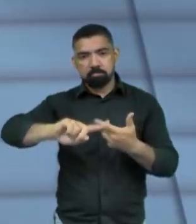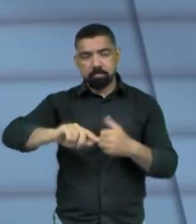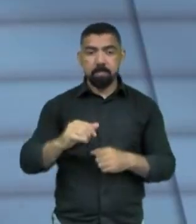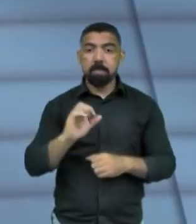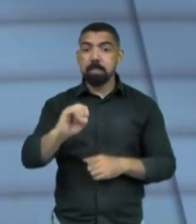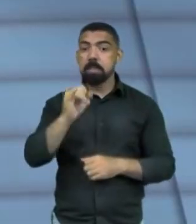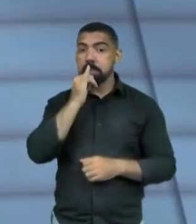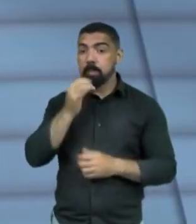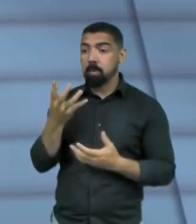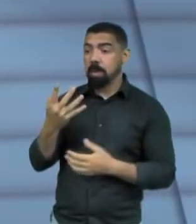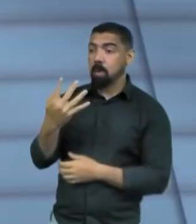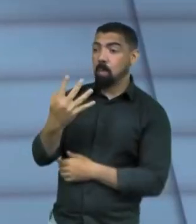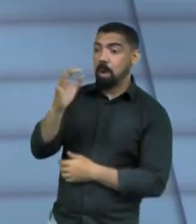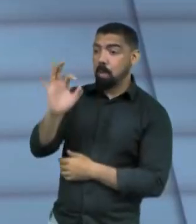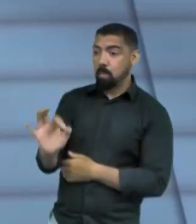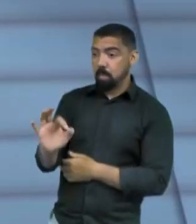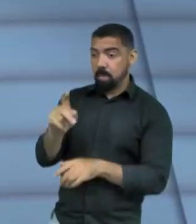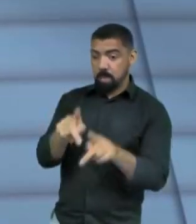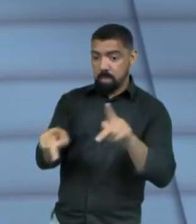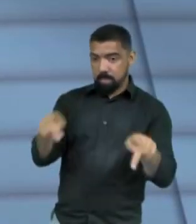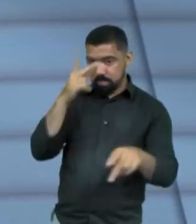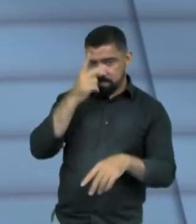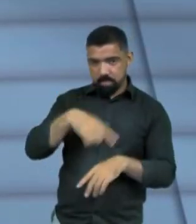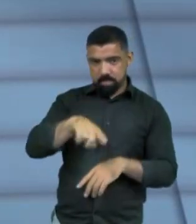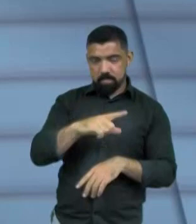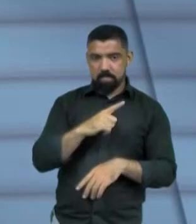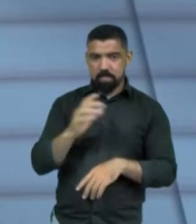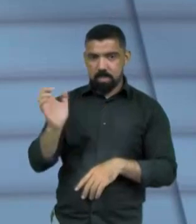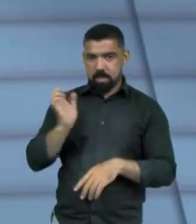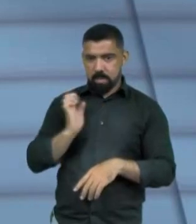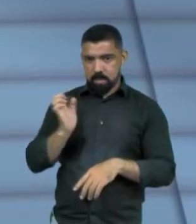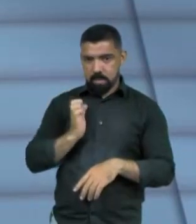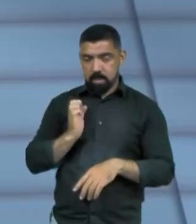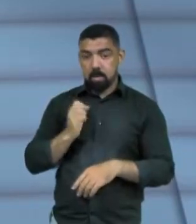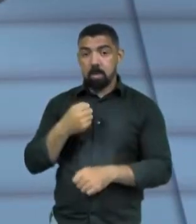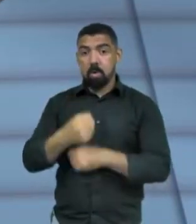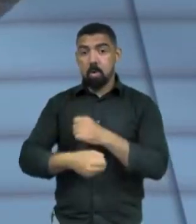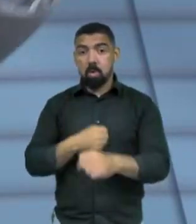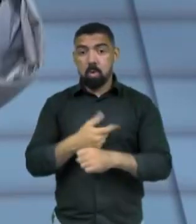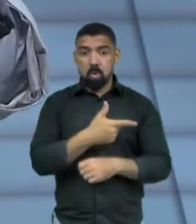em 4% da população da geração da riqueza em 2050,